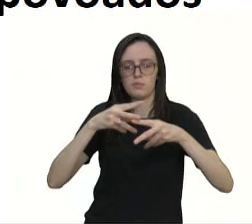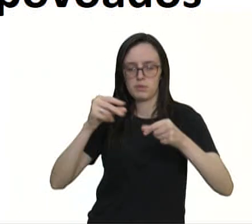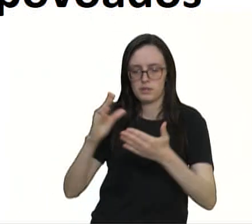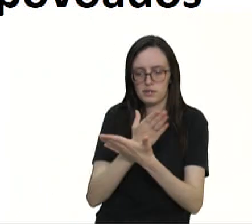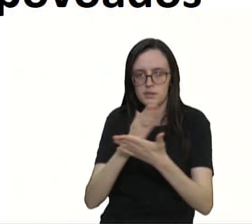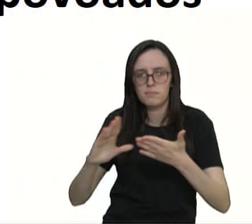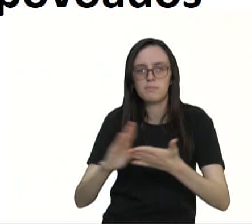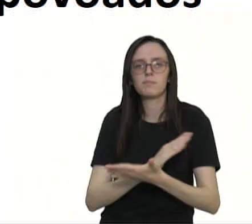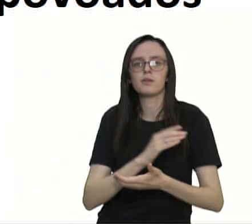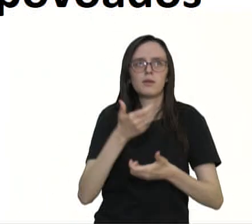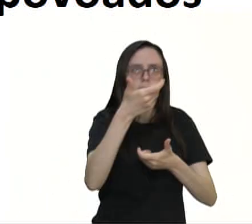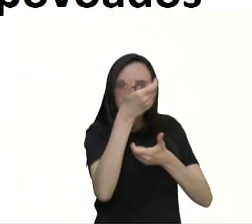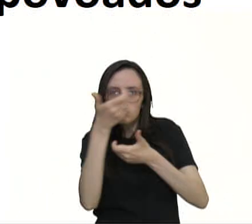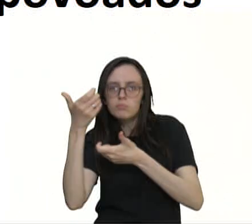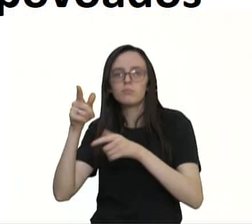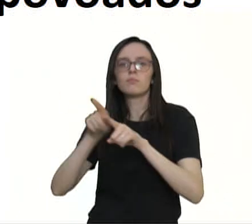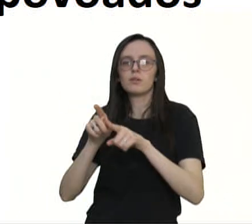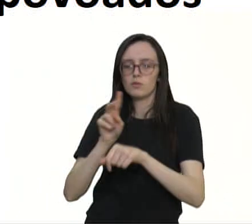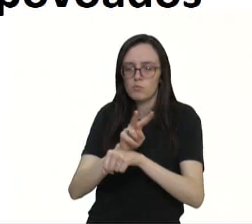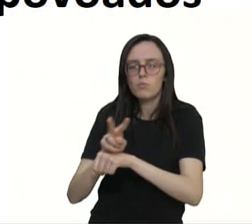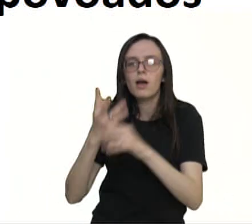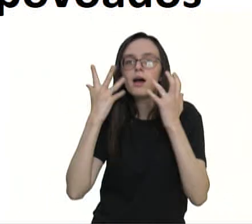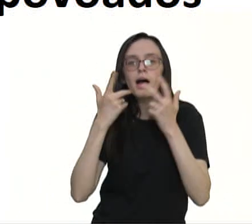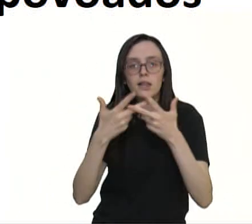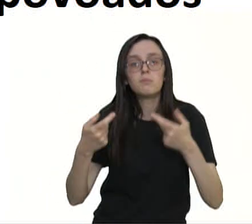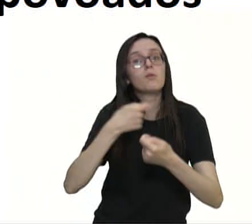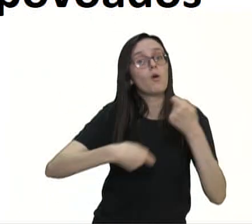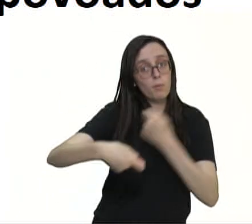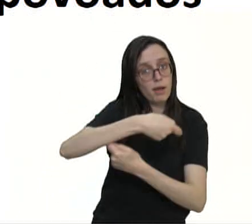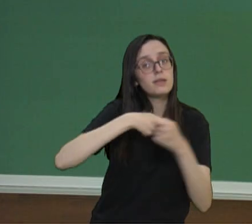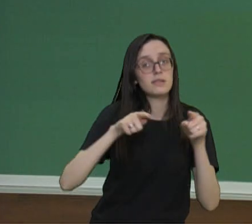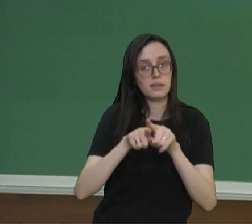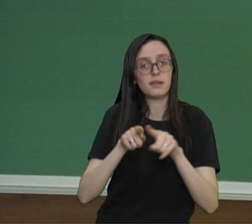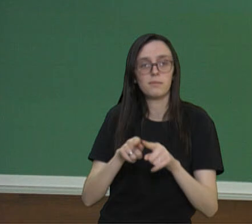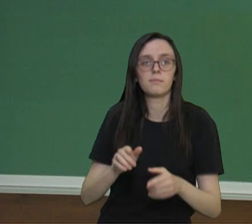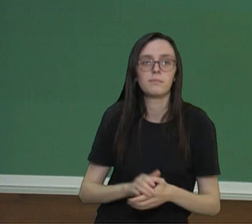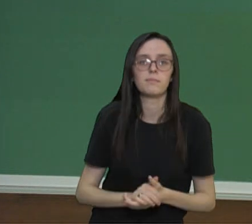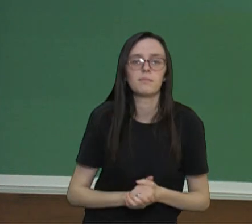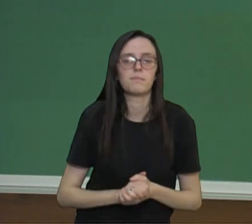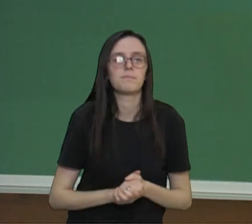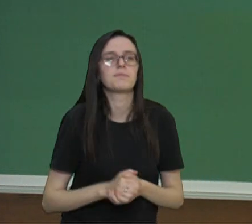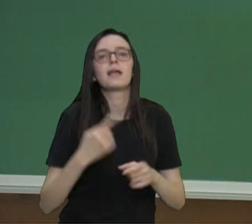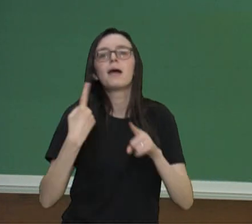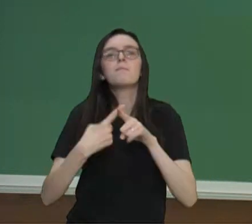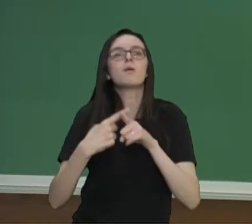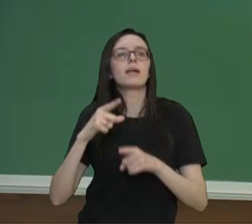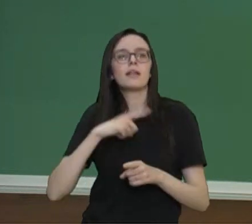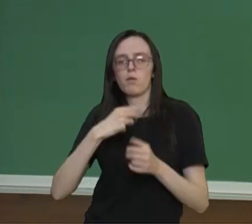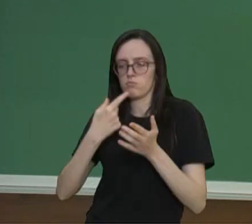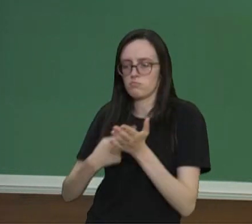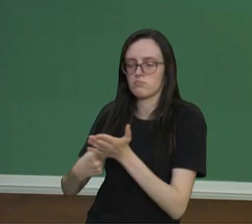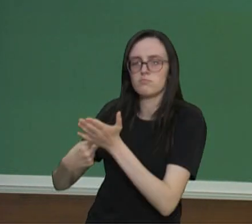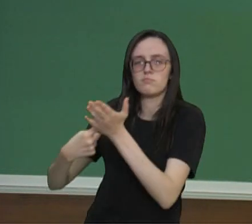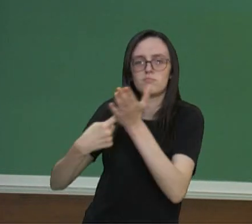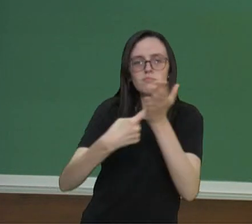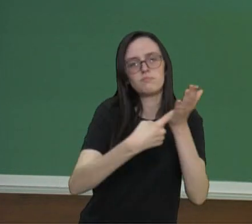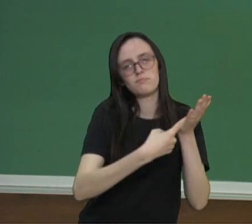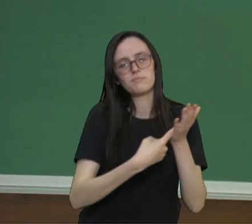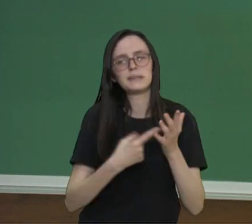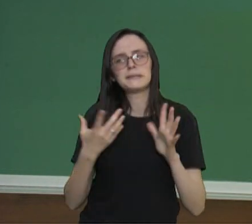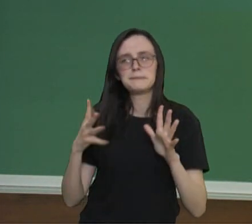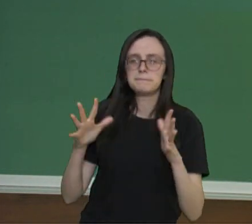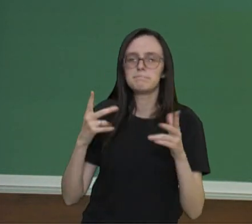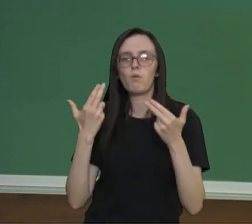mineração, caça, criação de animais e comércio. Porque havia alianças mais ou